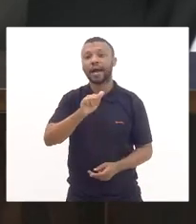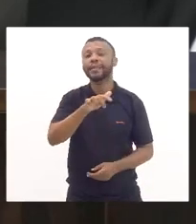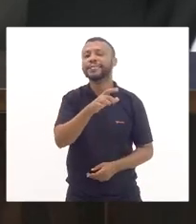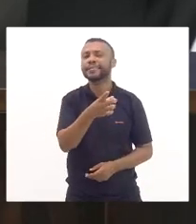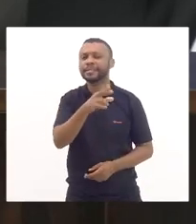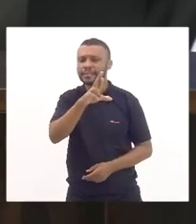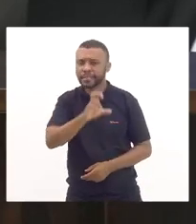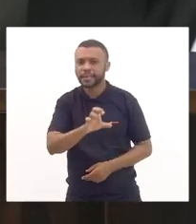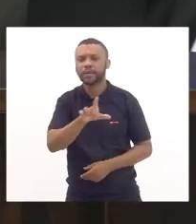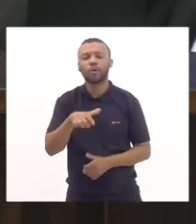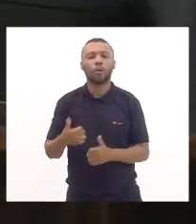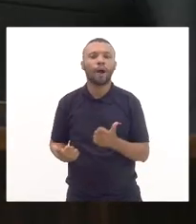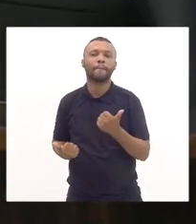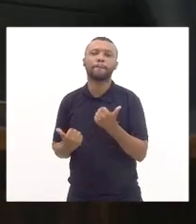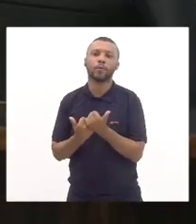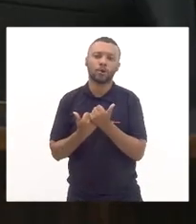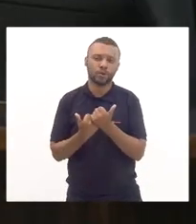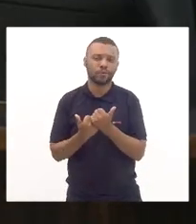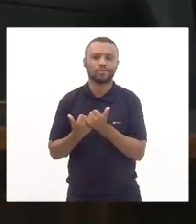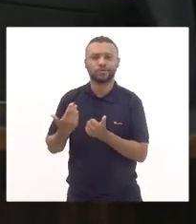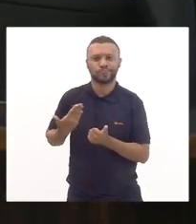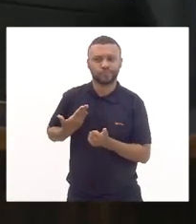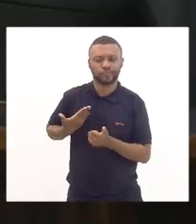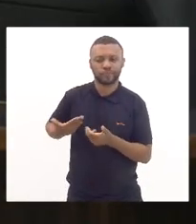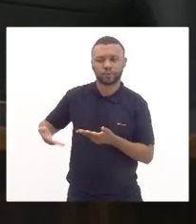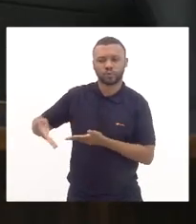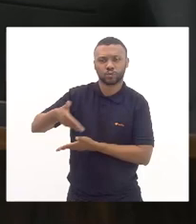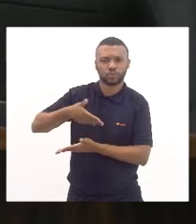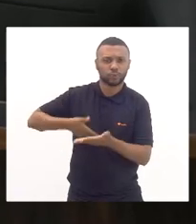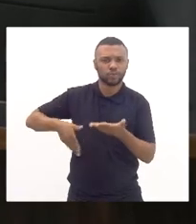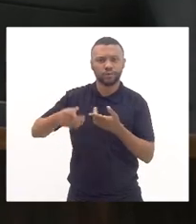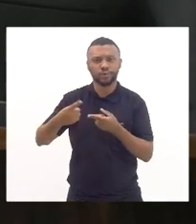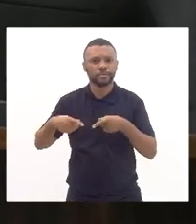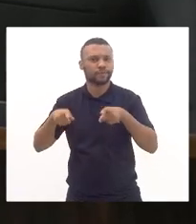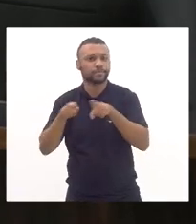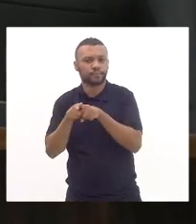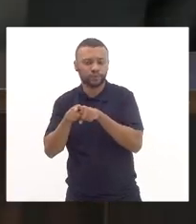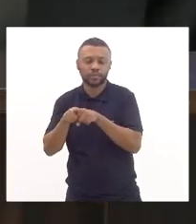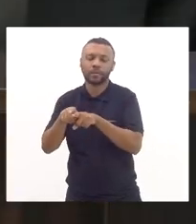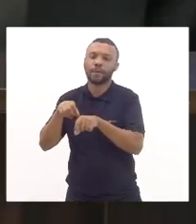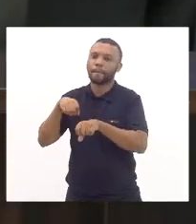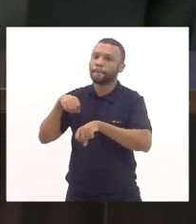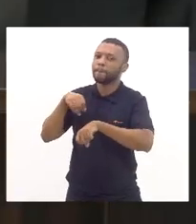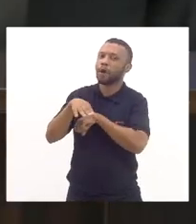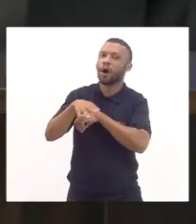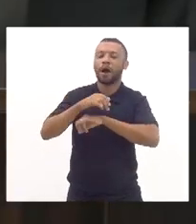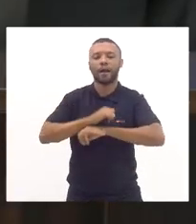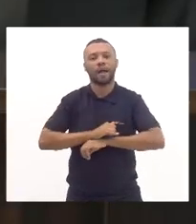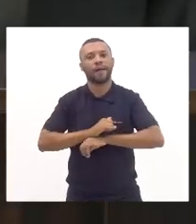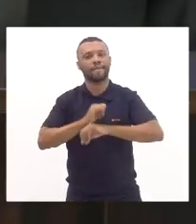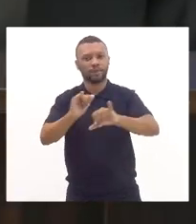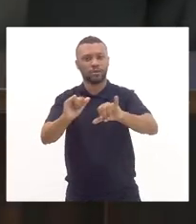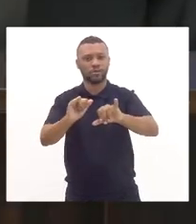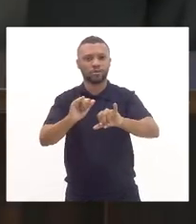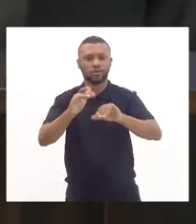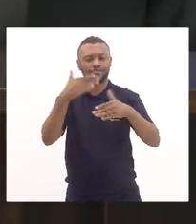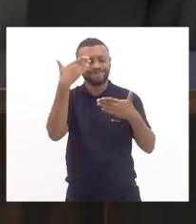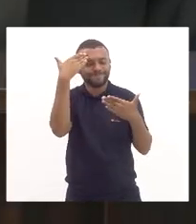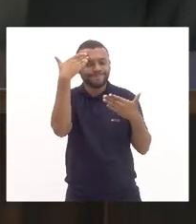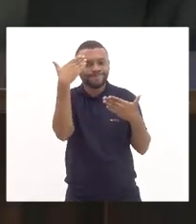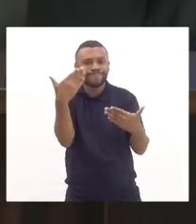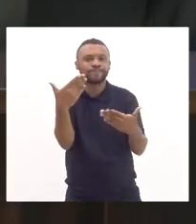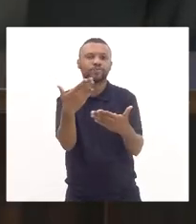o apoio dos meus pares que fico aqui registrado o